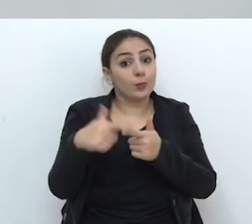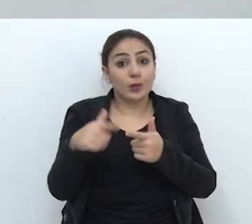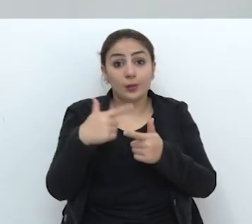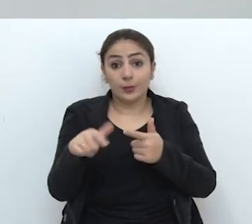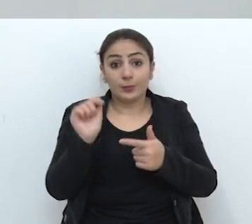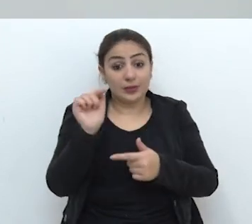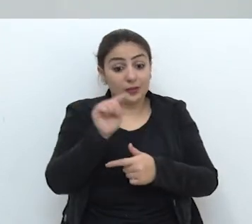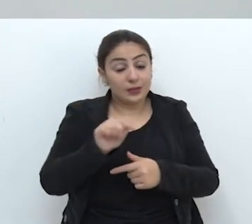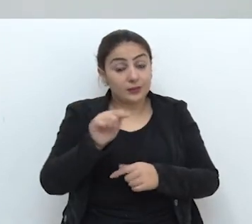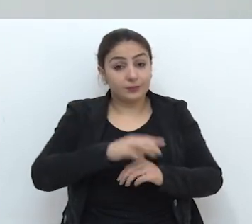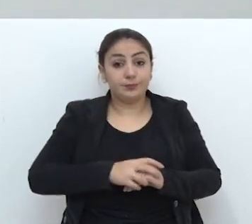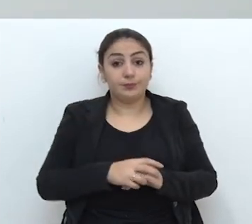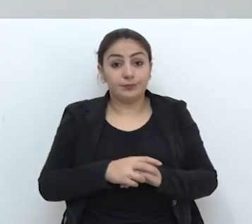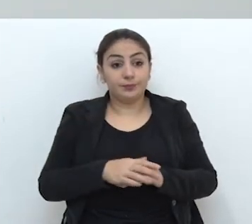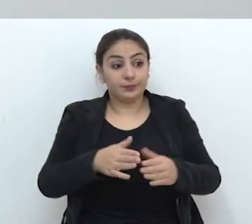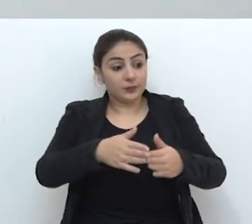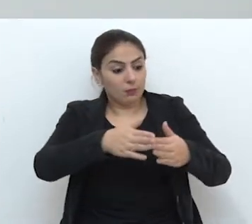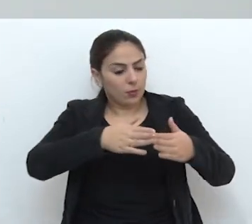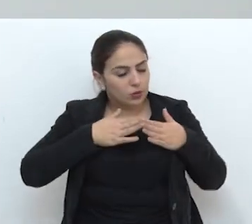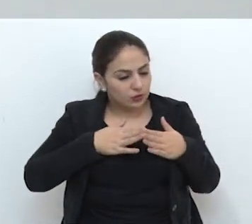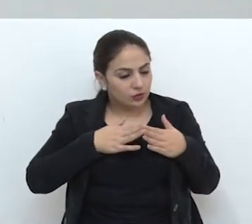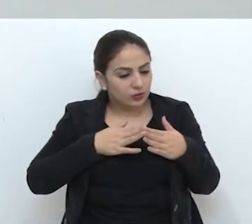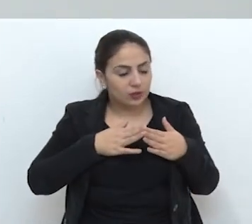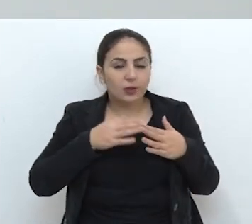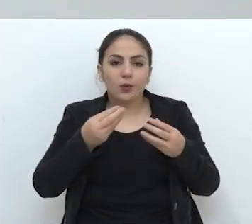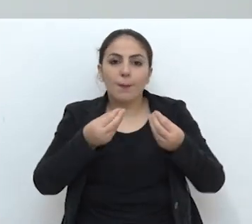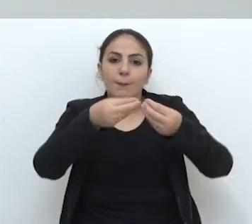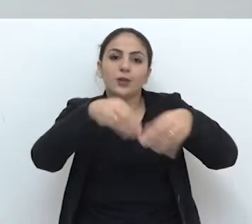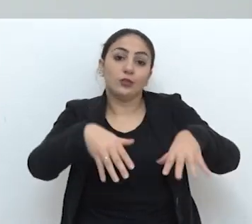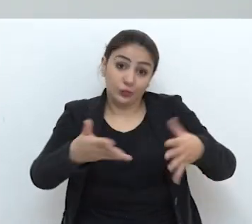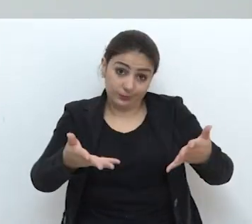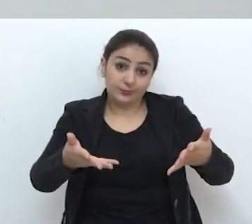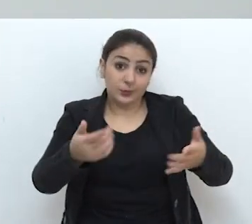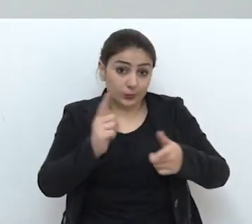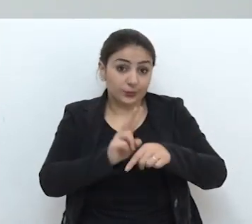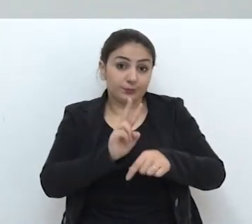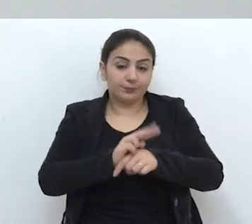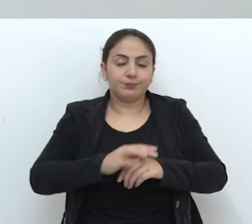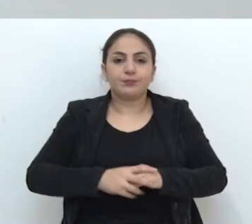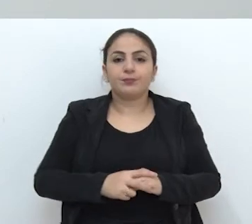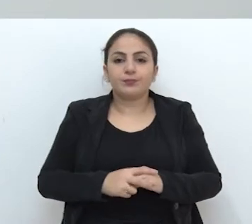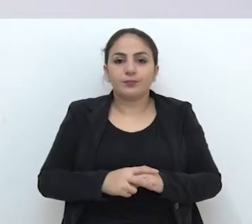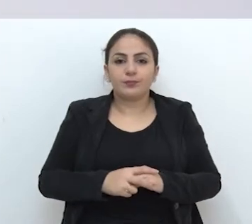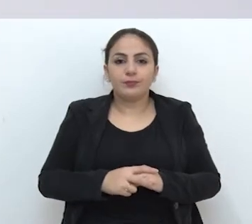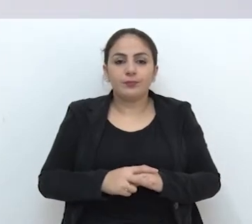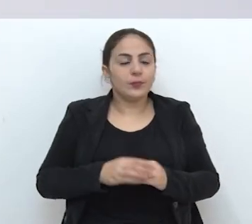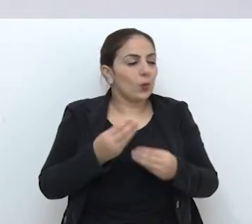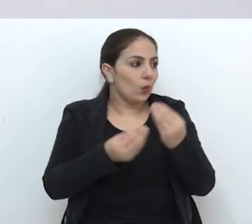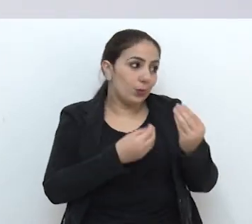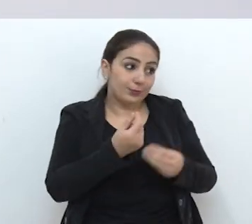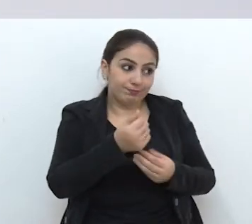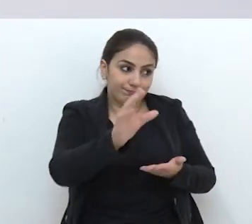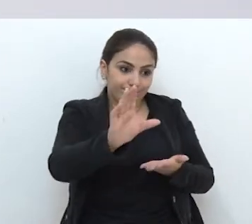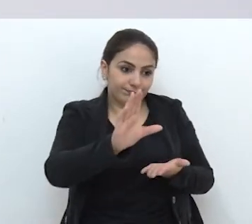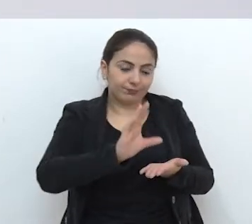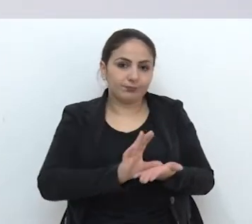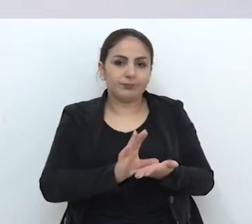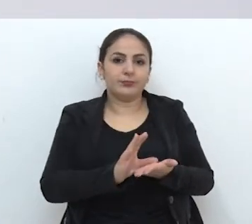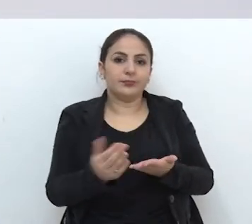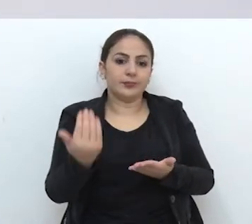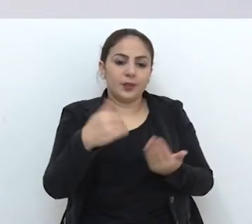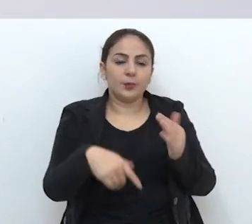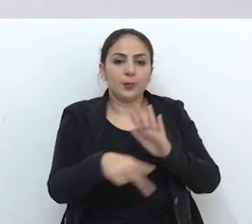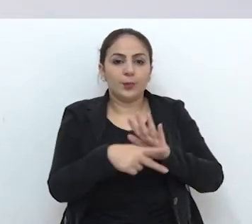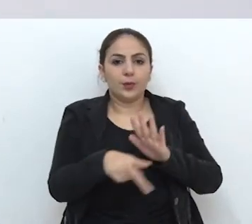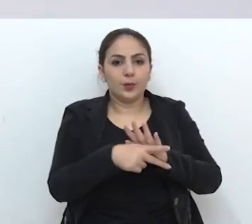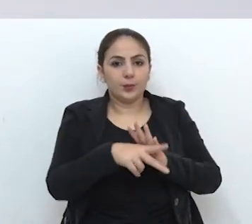pro próprio animal. Tu tá querendo proteger, tu acaba prejudicando. Enquanto, né, não vem os recursos que deveriam estar